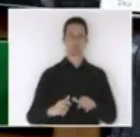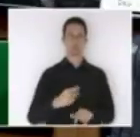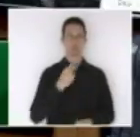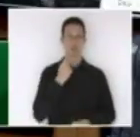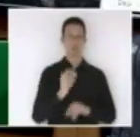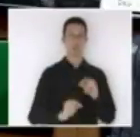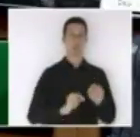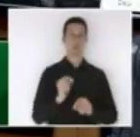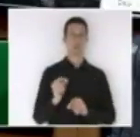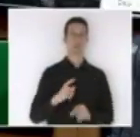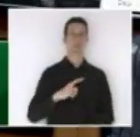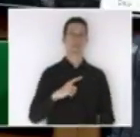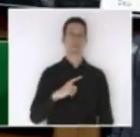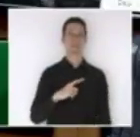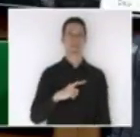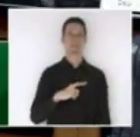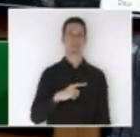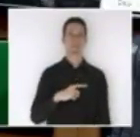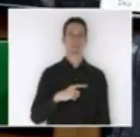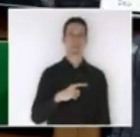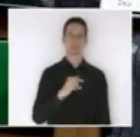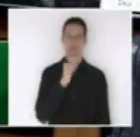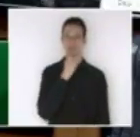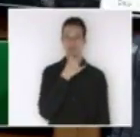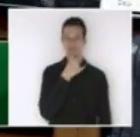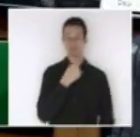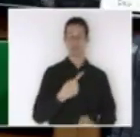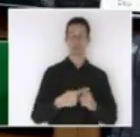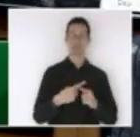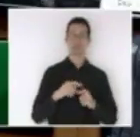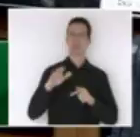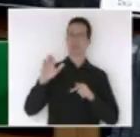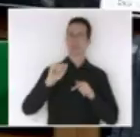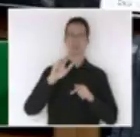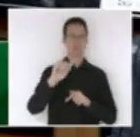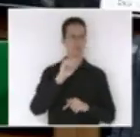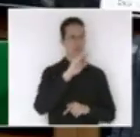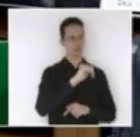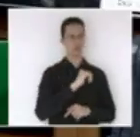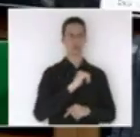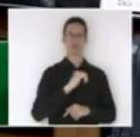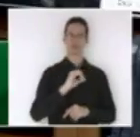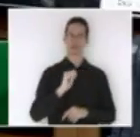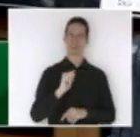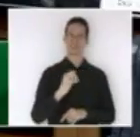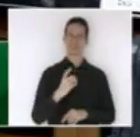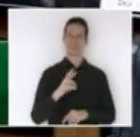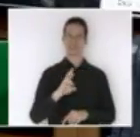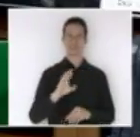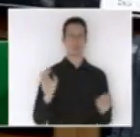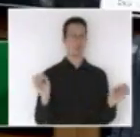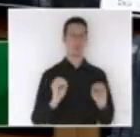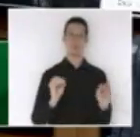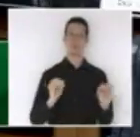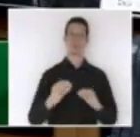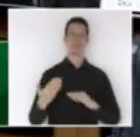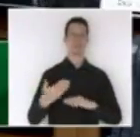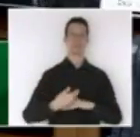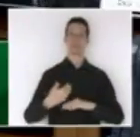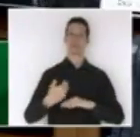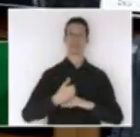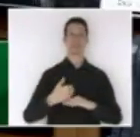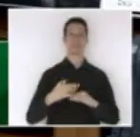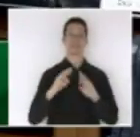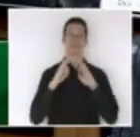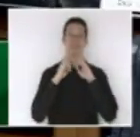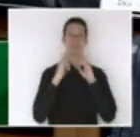de convidados, nenhuma secretaria regional participa dessas reuniões. Então vê, as